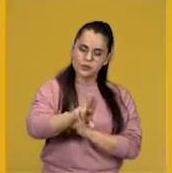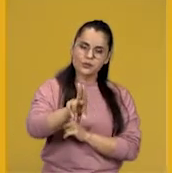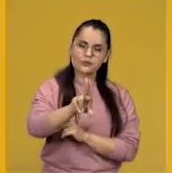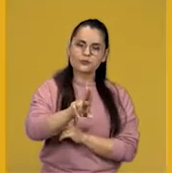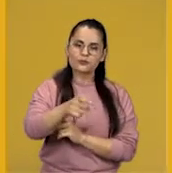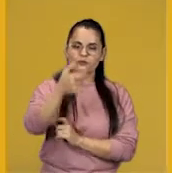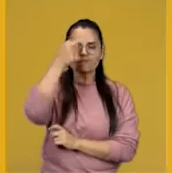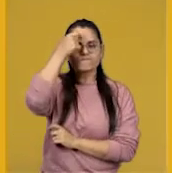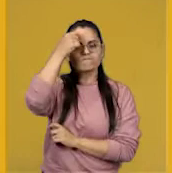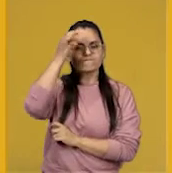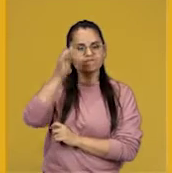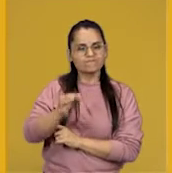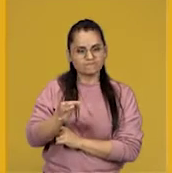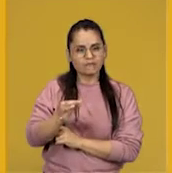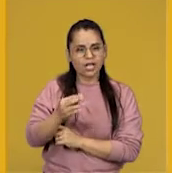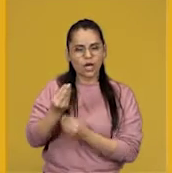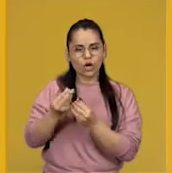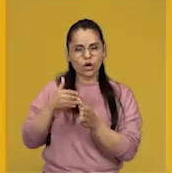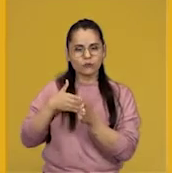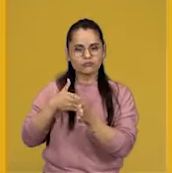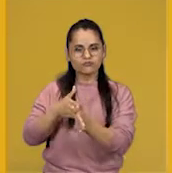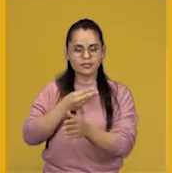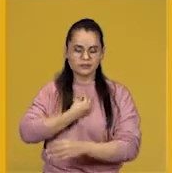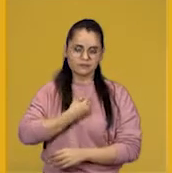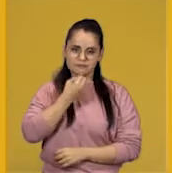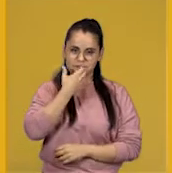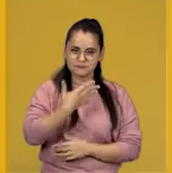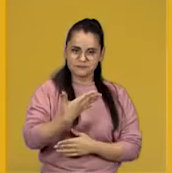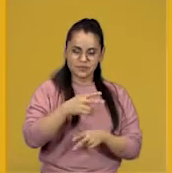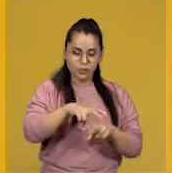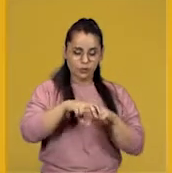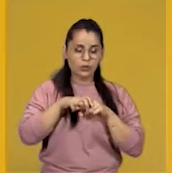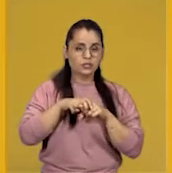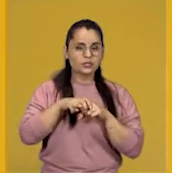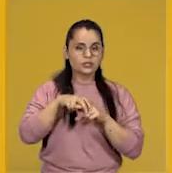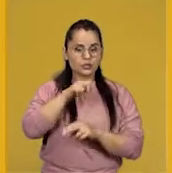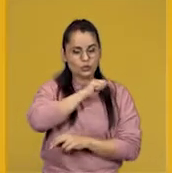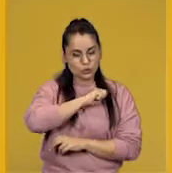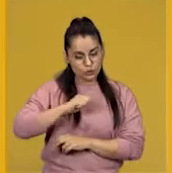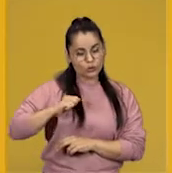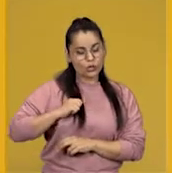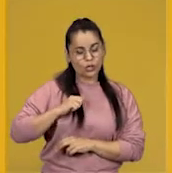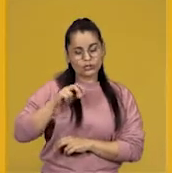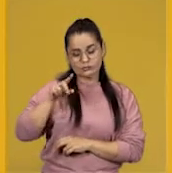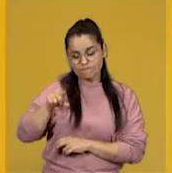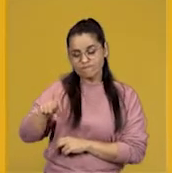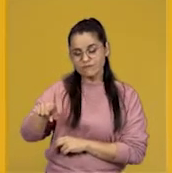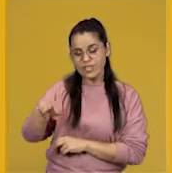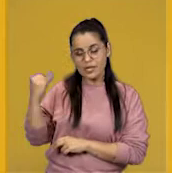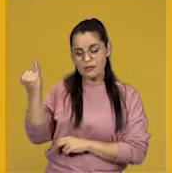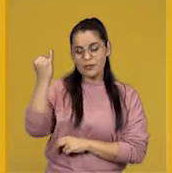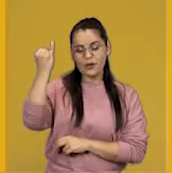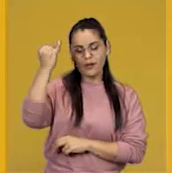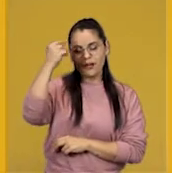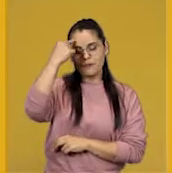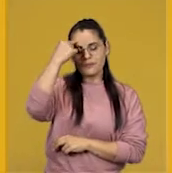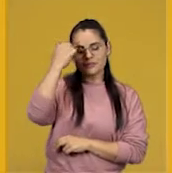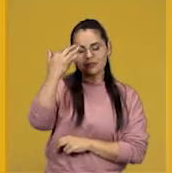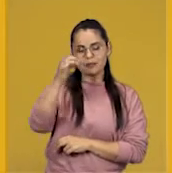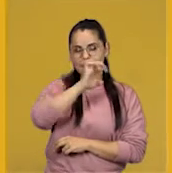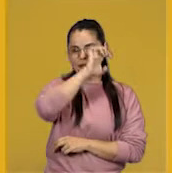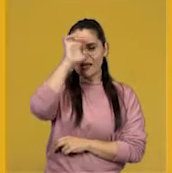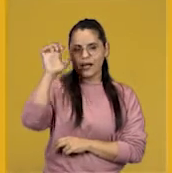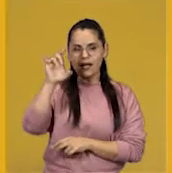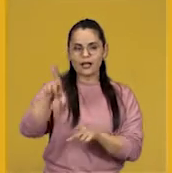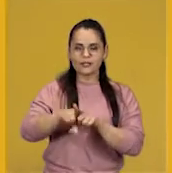da razão como guia para viver bem. Por isso, Sócrates é considerado o marco do pensamento ético. Também é